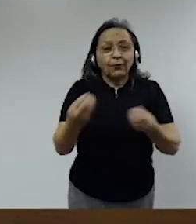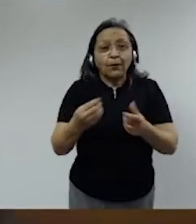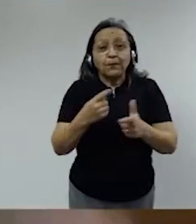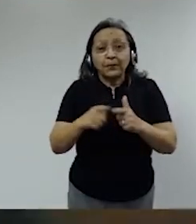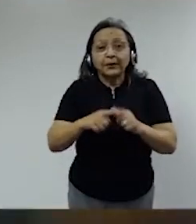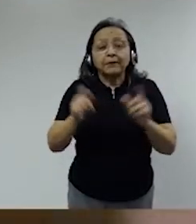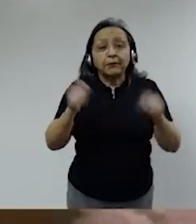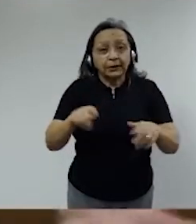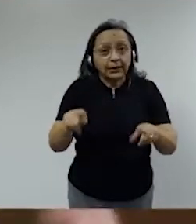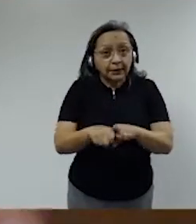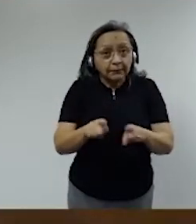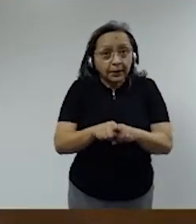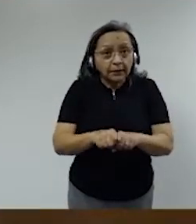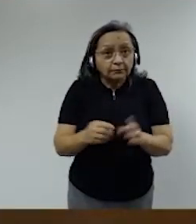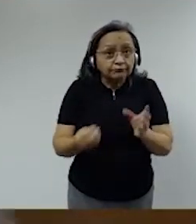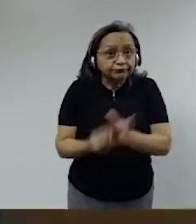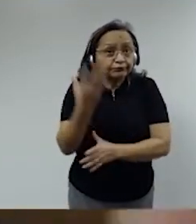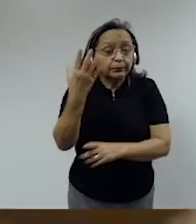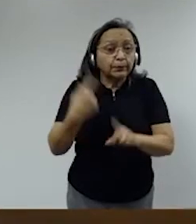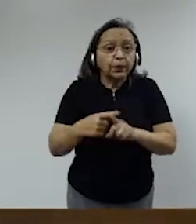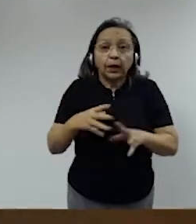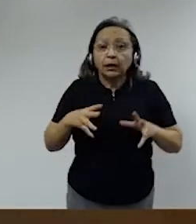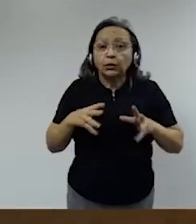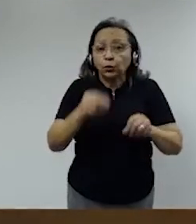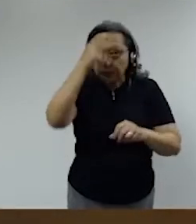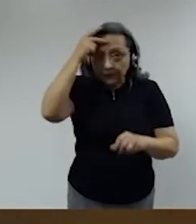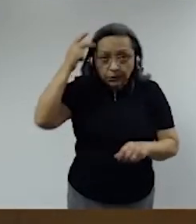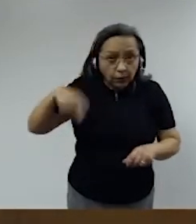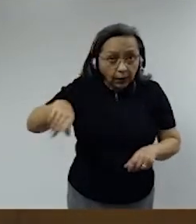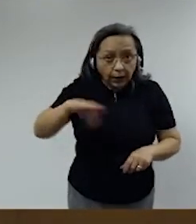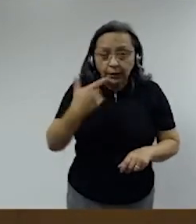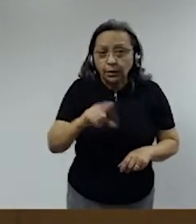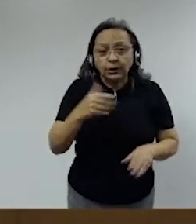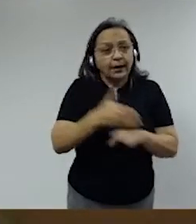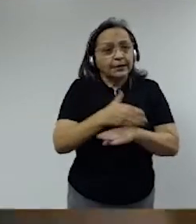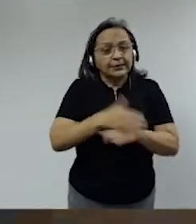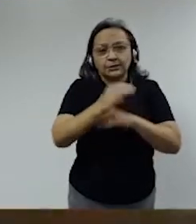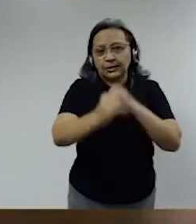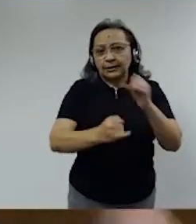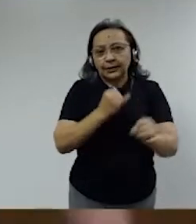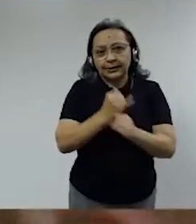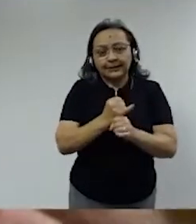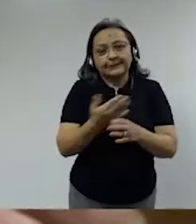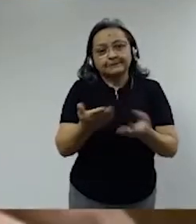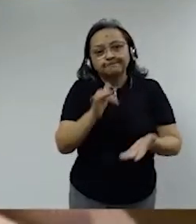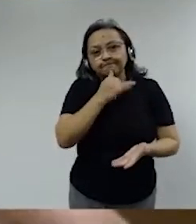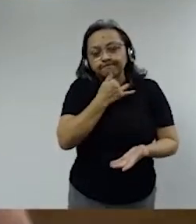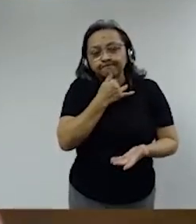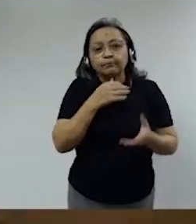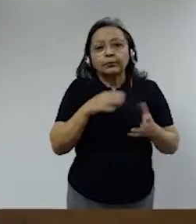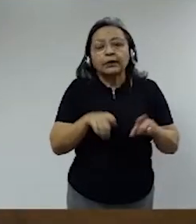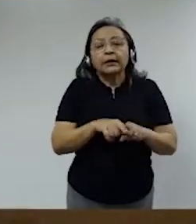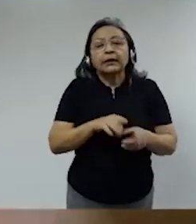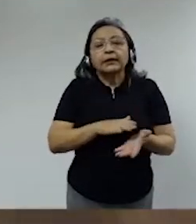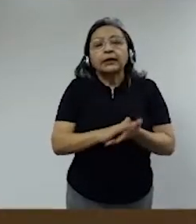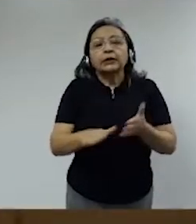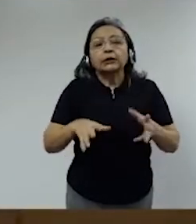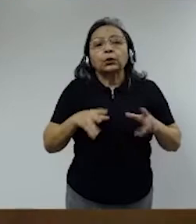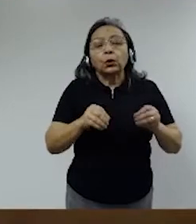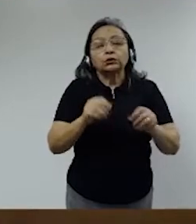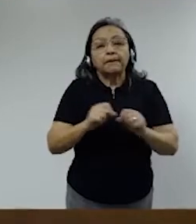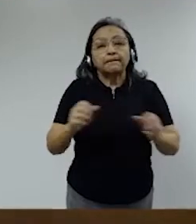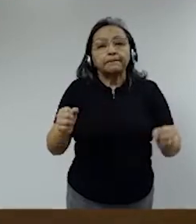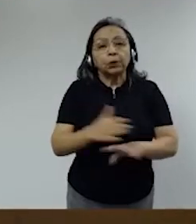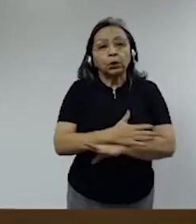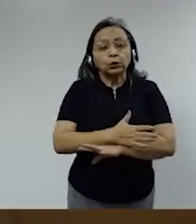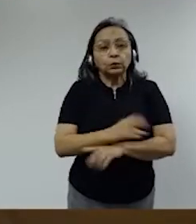aí, porque nem todos têm o acesso à internet, infelizmente, hoje em dia, nem todos estão ainda habilitados para